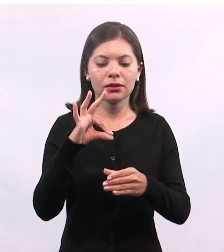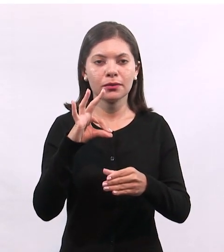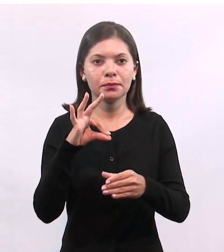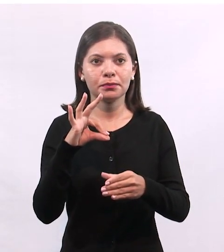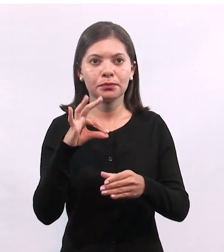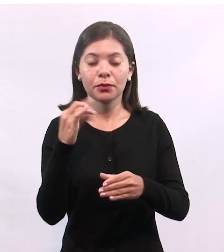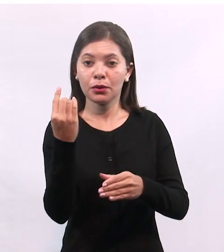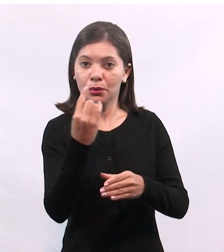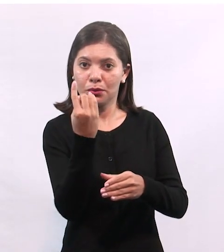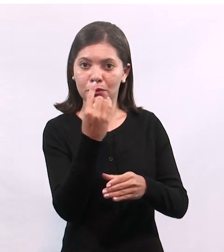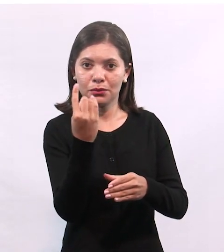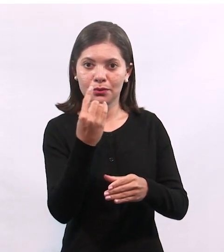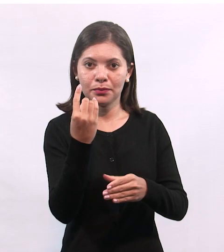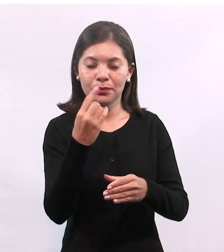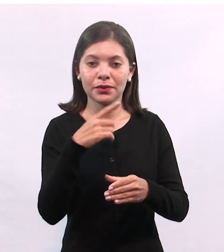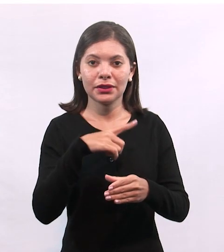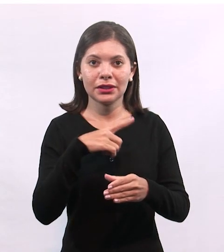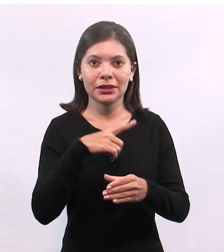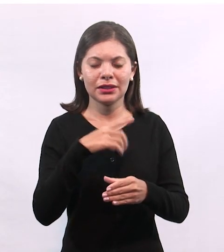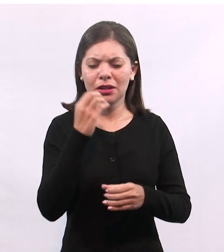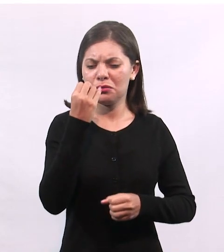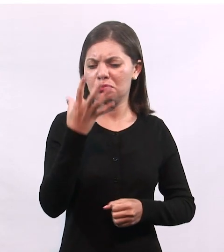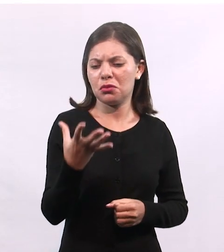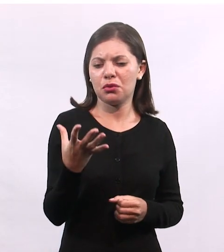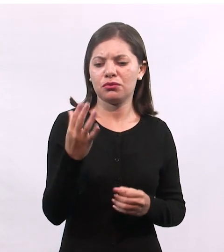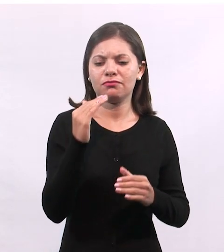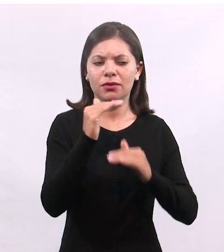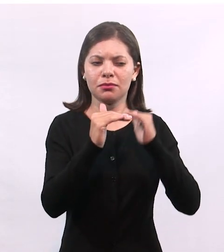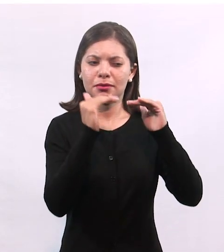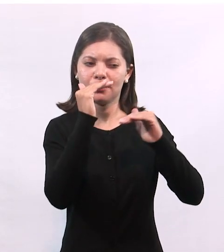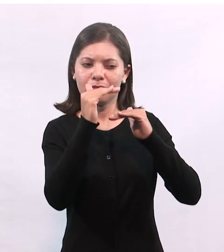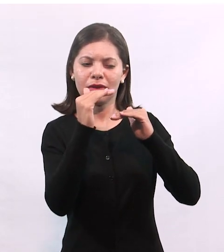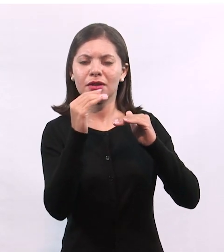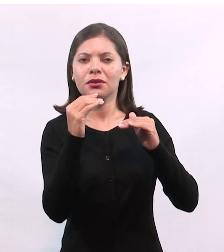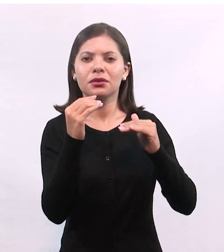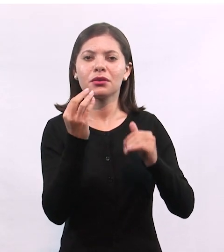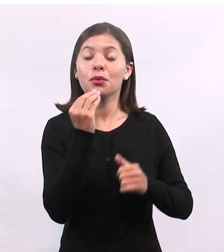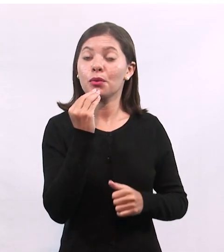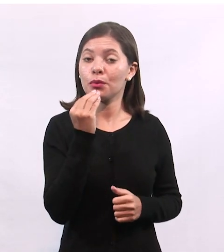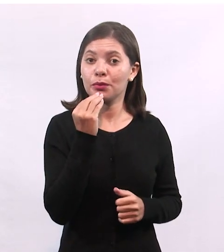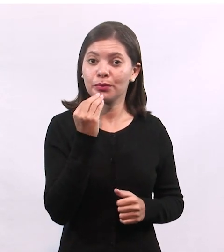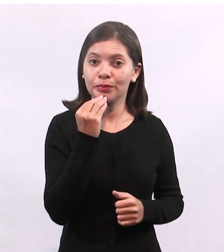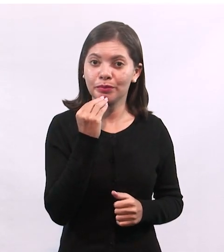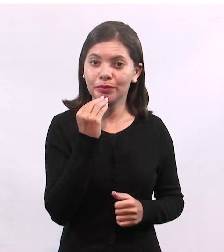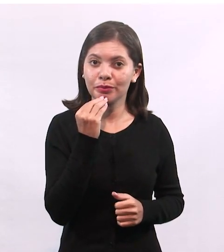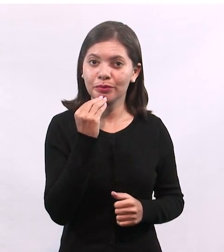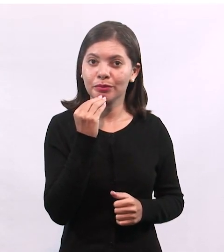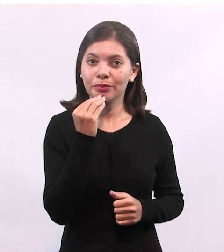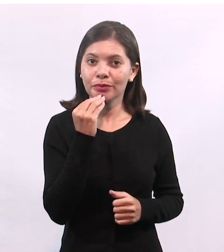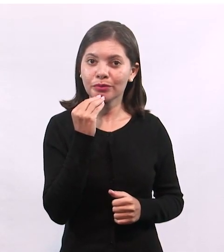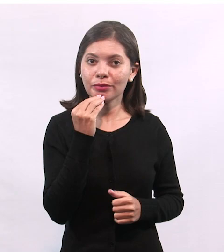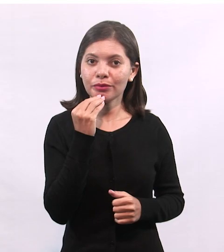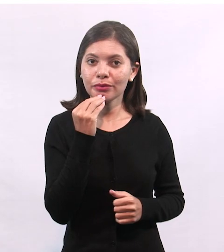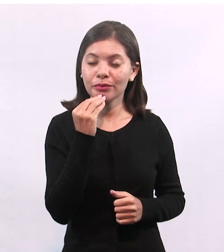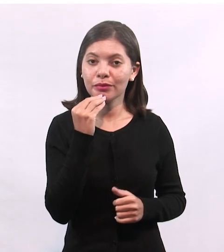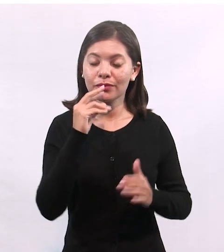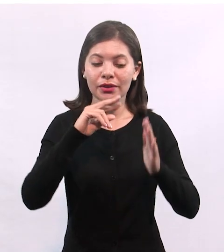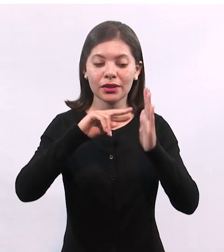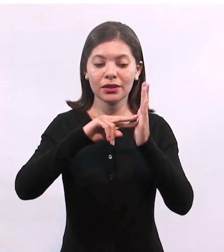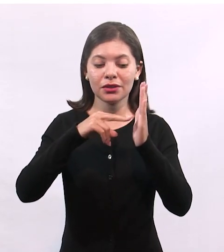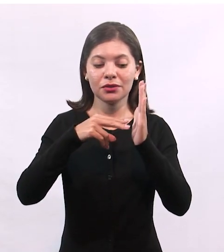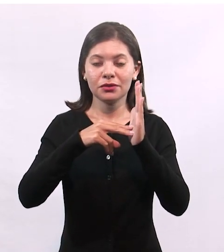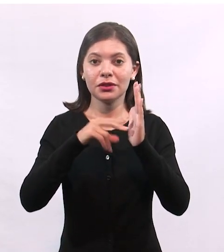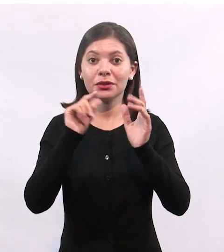e sair um desses que tem um excelente desempenho Então qual a probabilidade e aí a gente